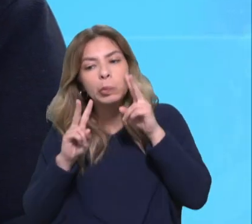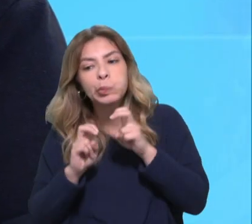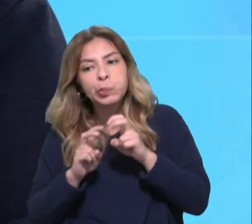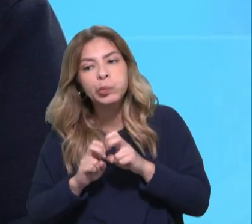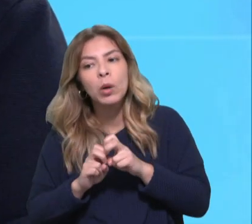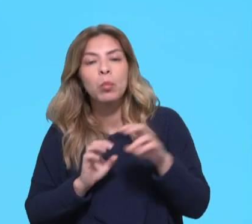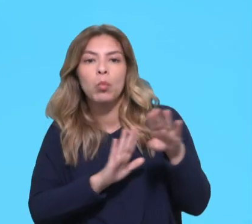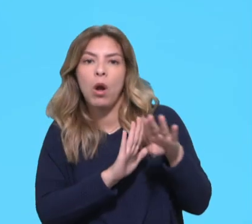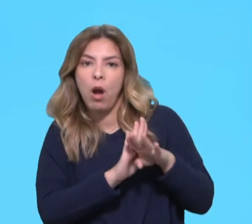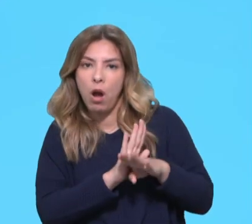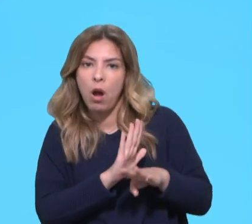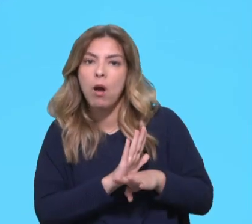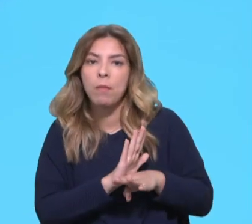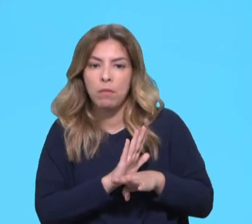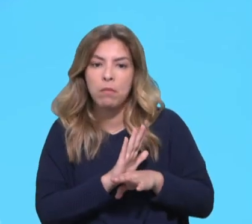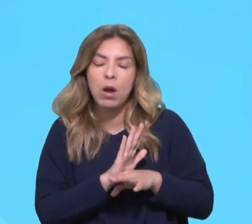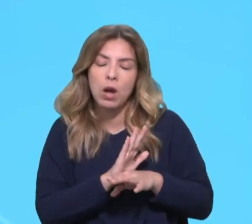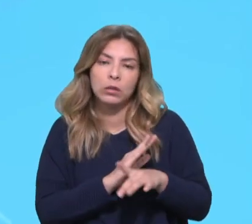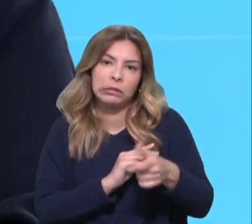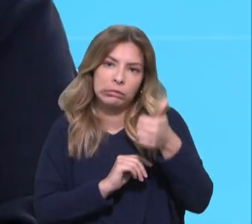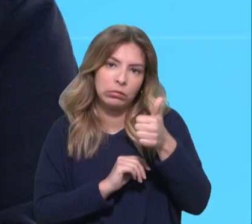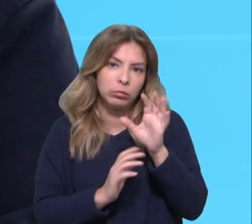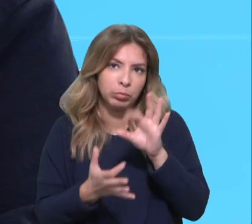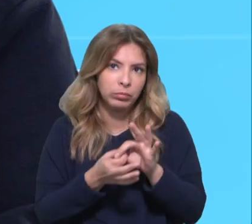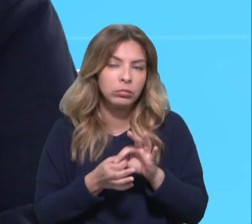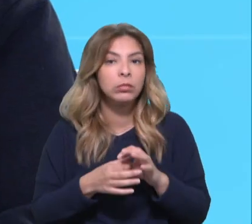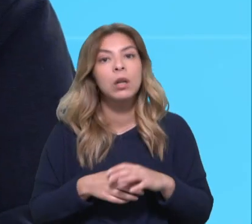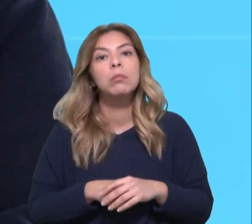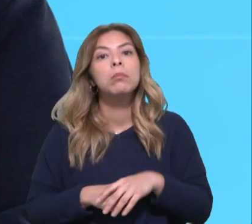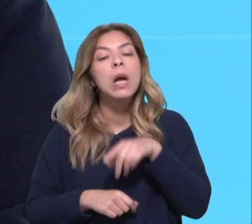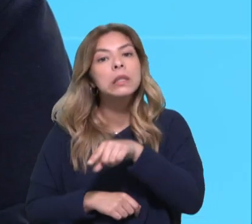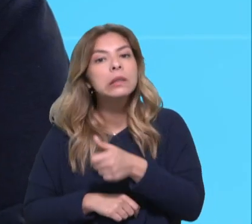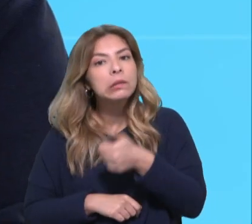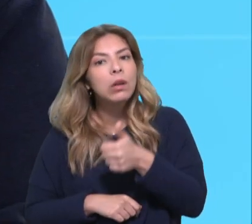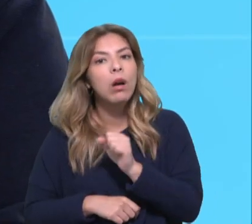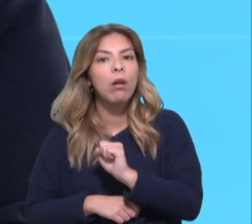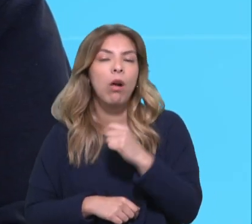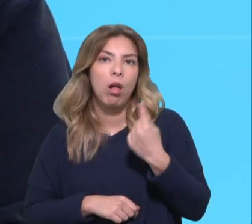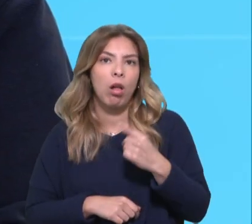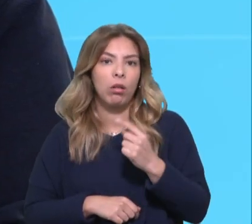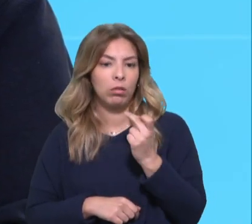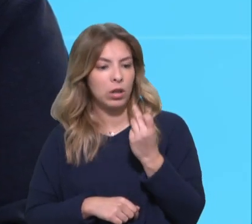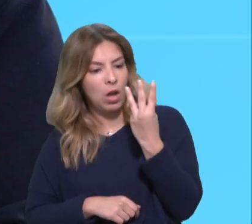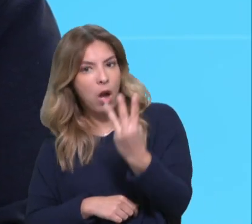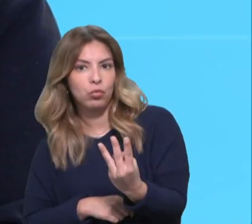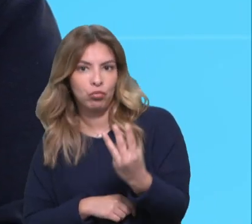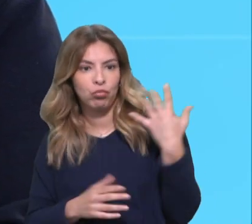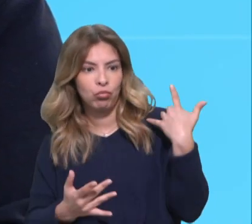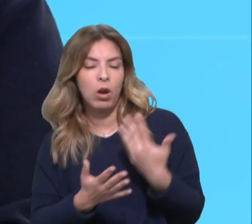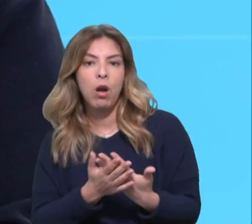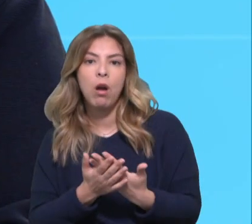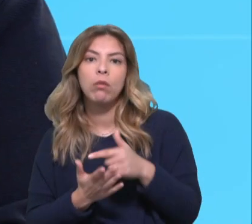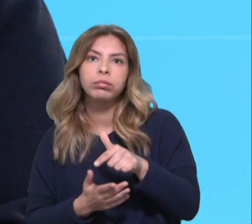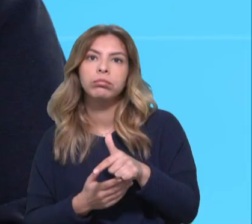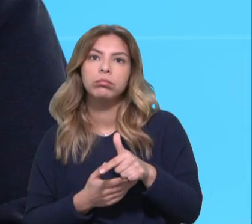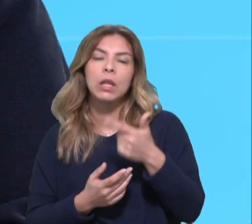programa encontra-se divulgado, não é? Divulgado. E também temos, ultimamente, há 3 anos para cá, a introdução de uns